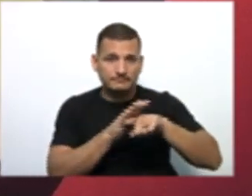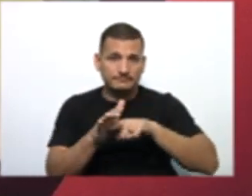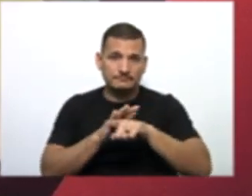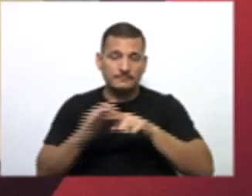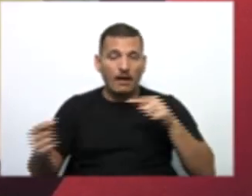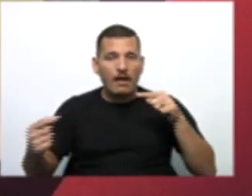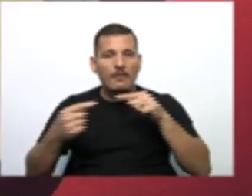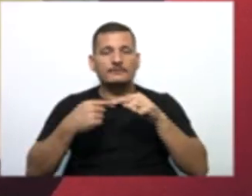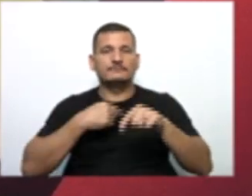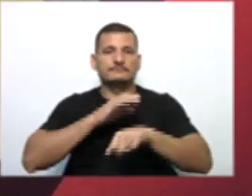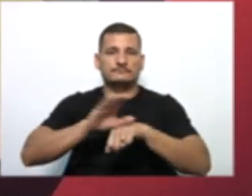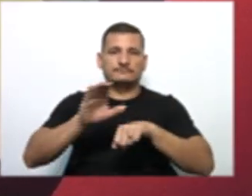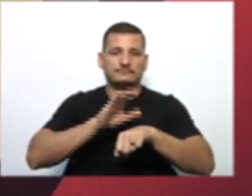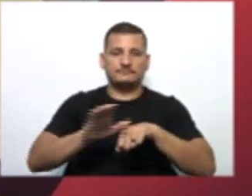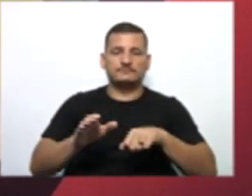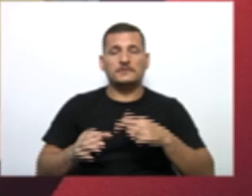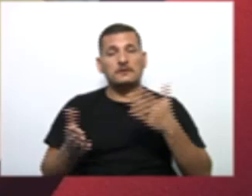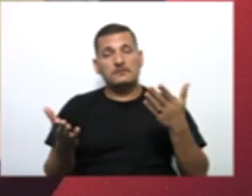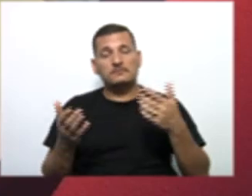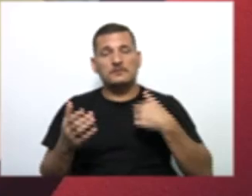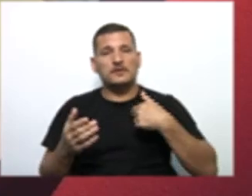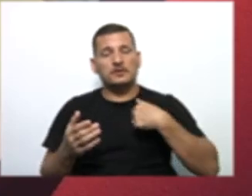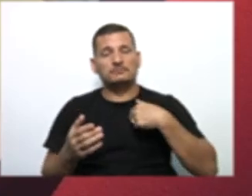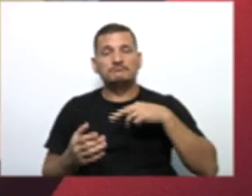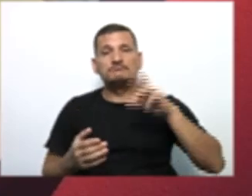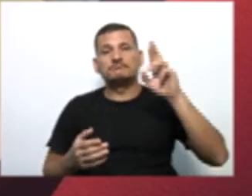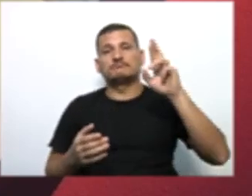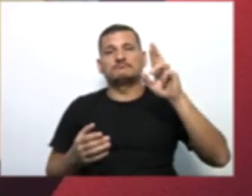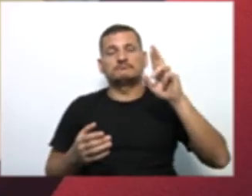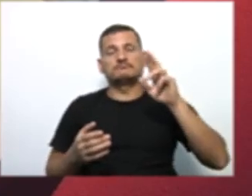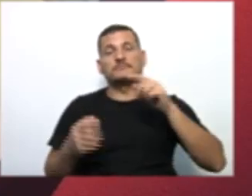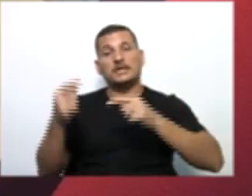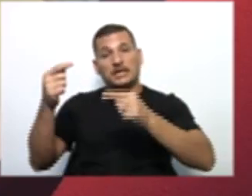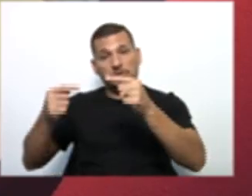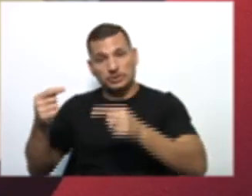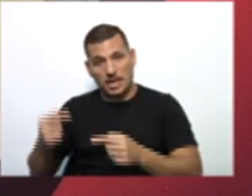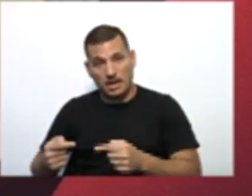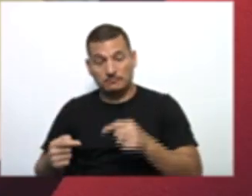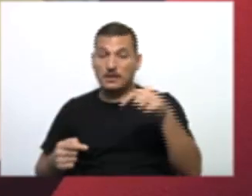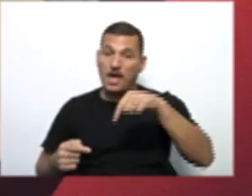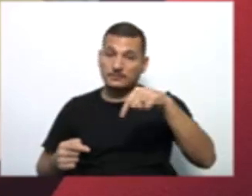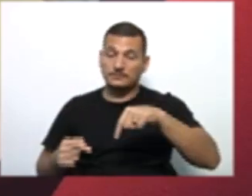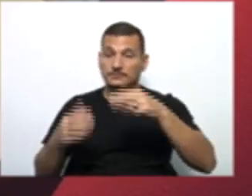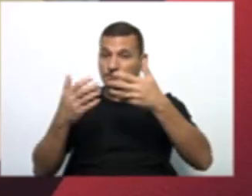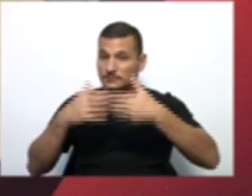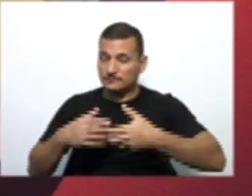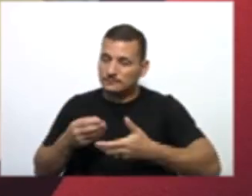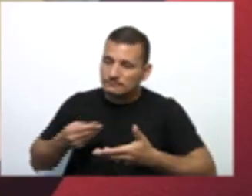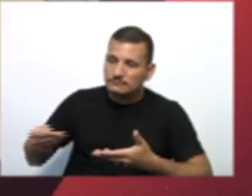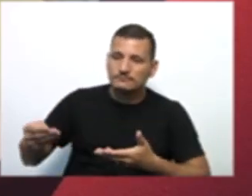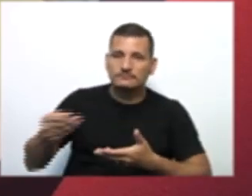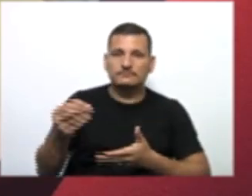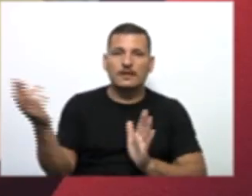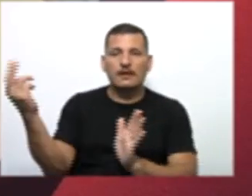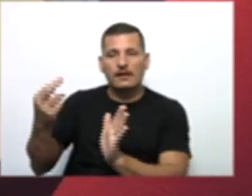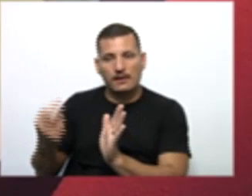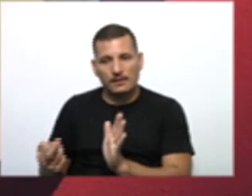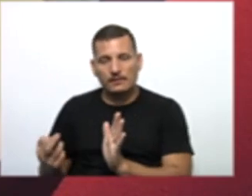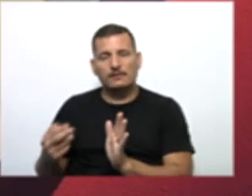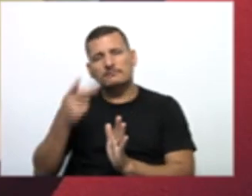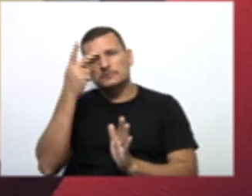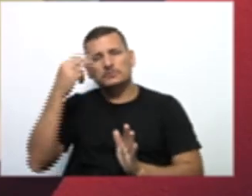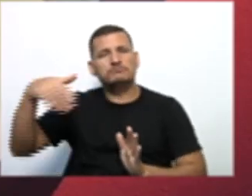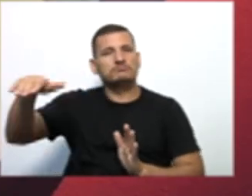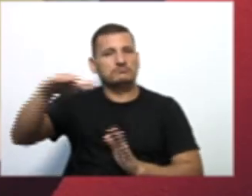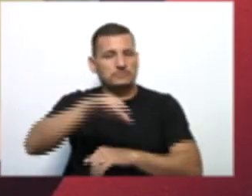curso. Para isso, eu decidi aplicar um questionário com servidores aqui do IFRO e com pessoas na rua. O